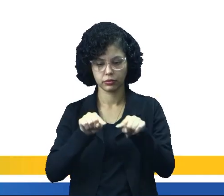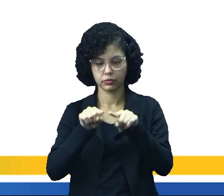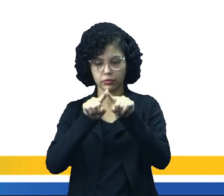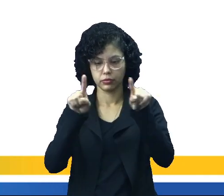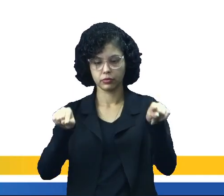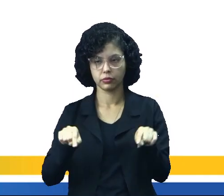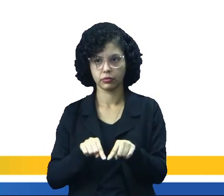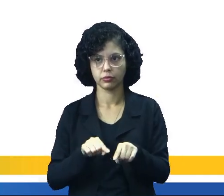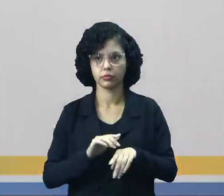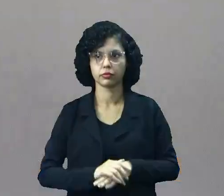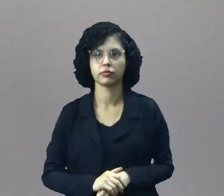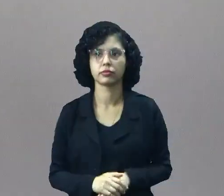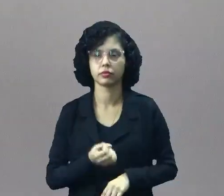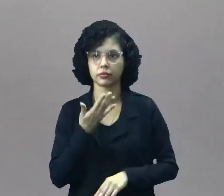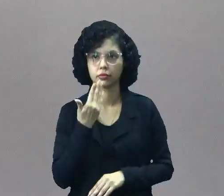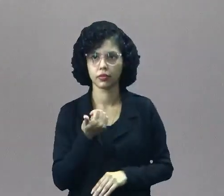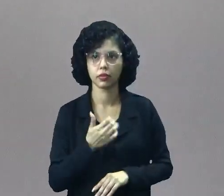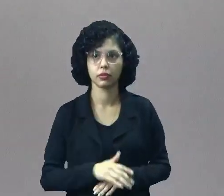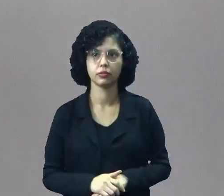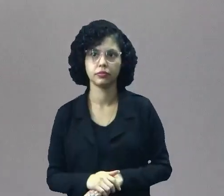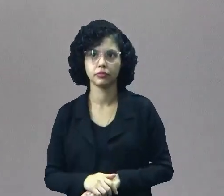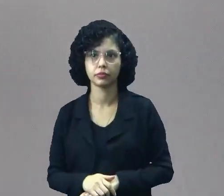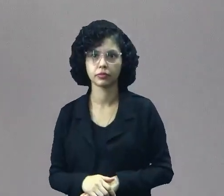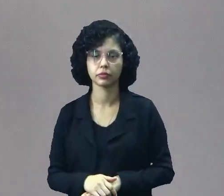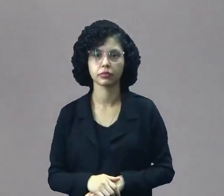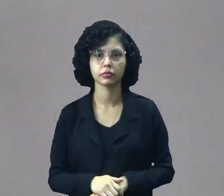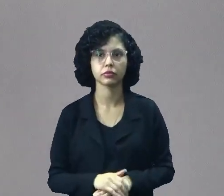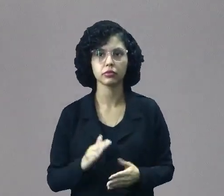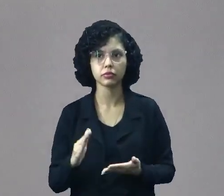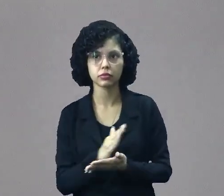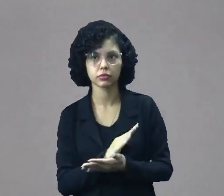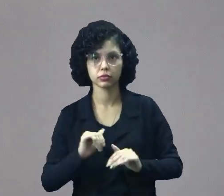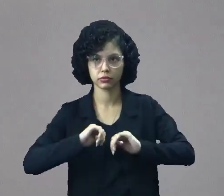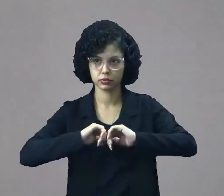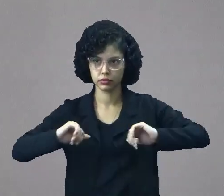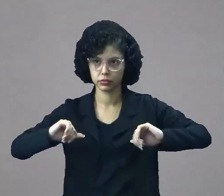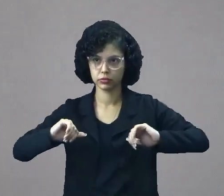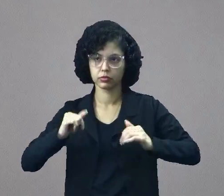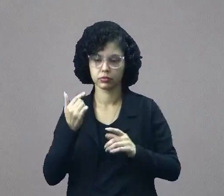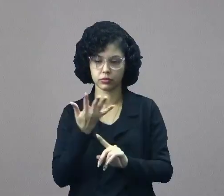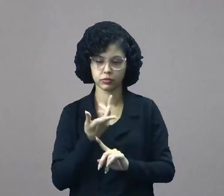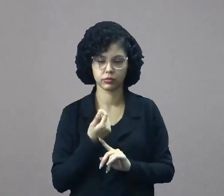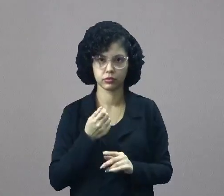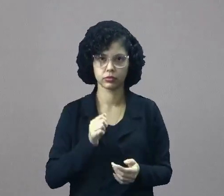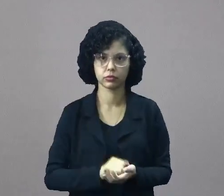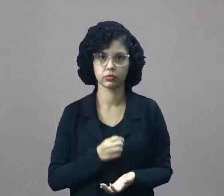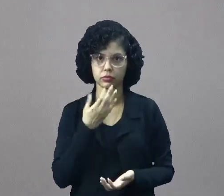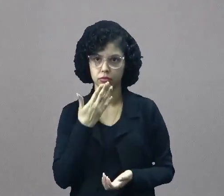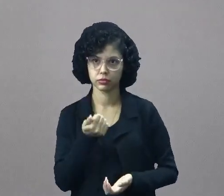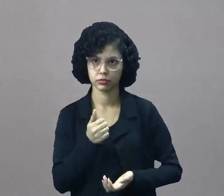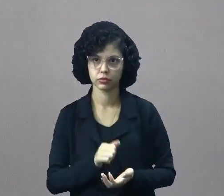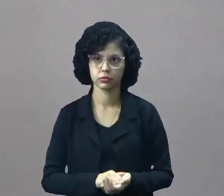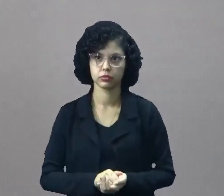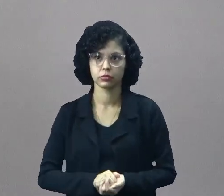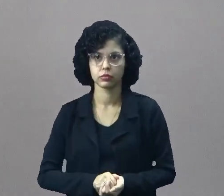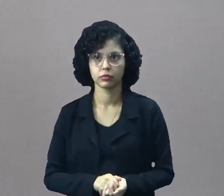e geométrico, beleza? E essas são as divisões aí da arte abstrata, tá?